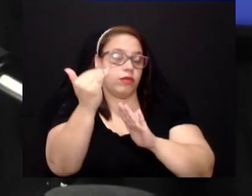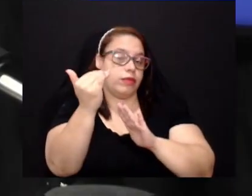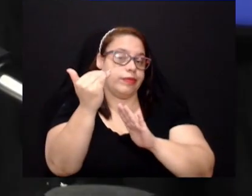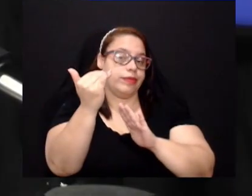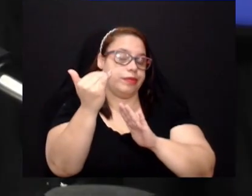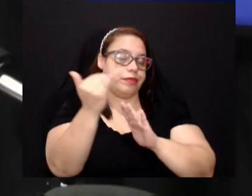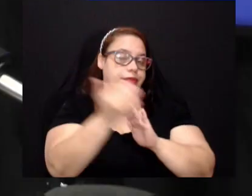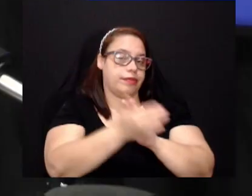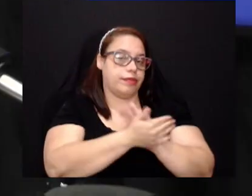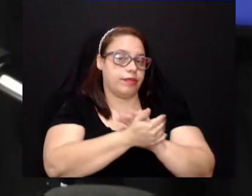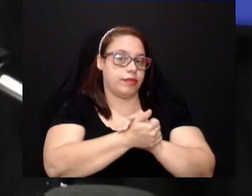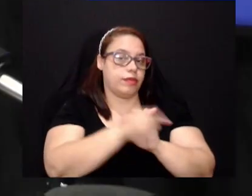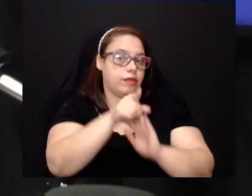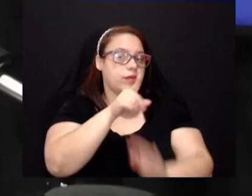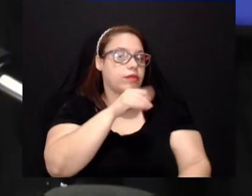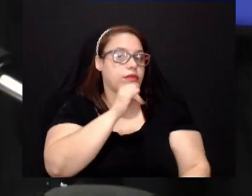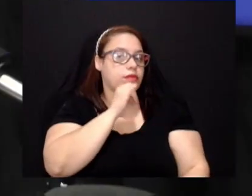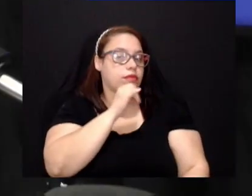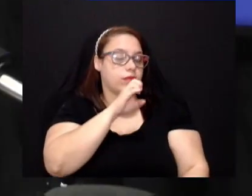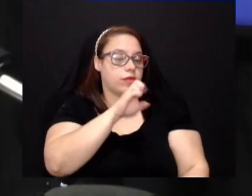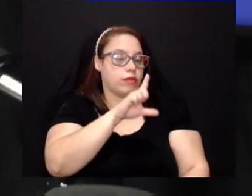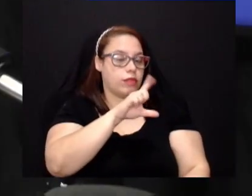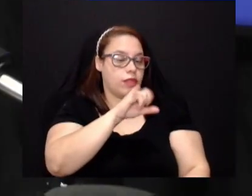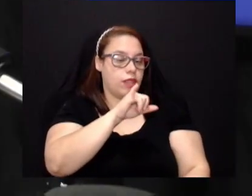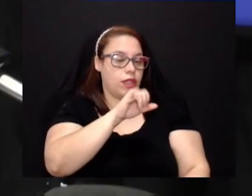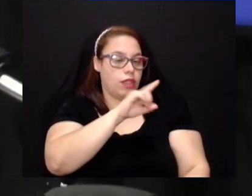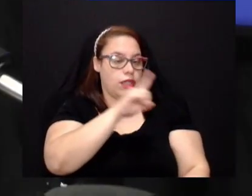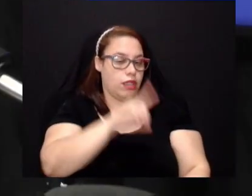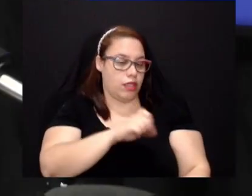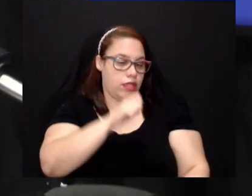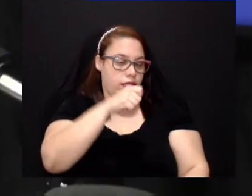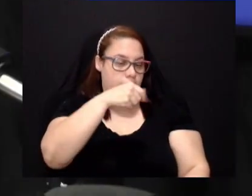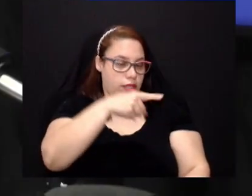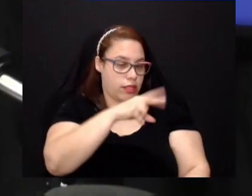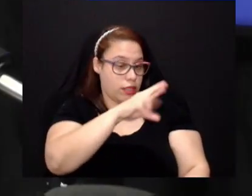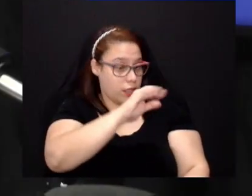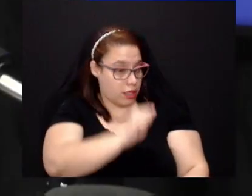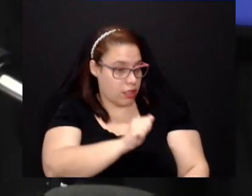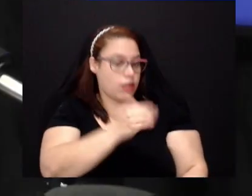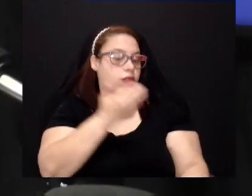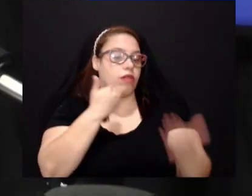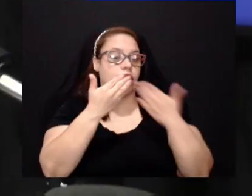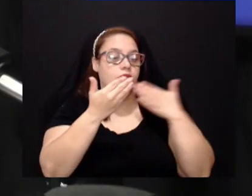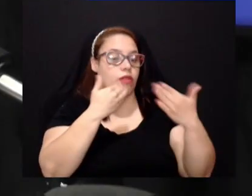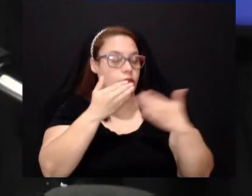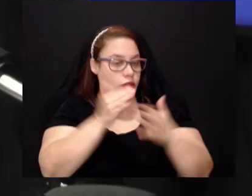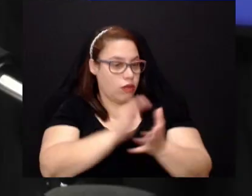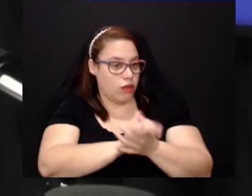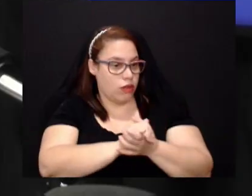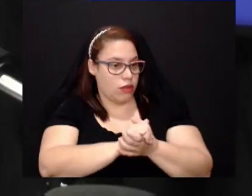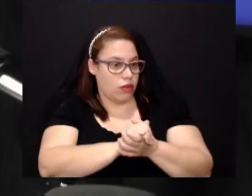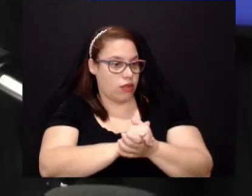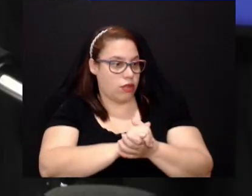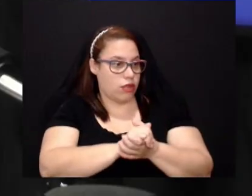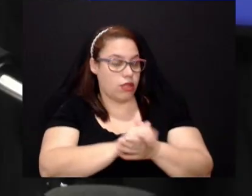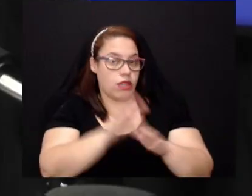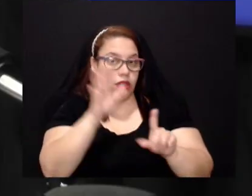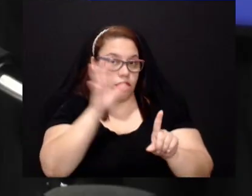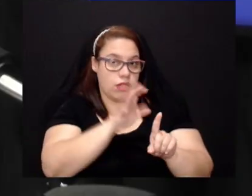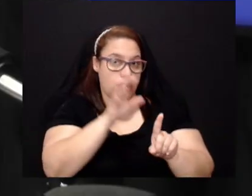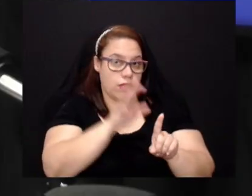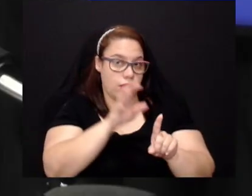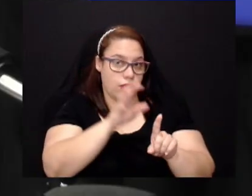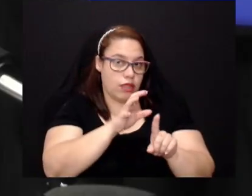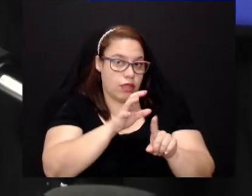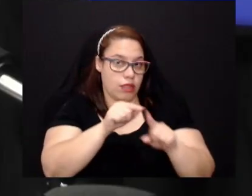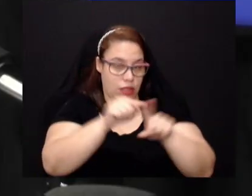Você, por exemplo, Elisandra, você traz aí na sua história, você conta na sua história a influência que o quintal da sua avó trouxe na